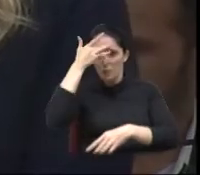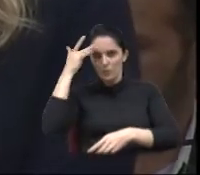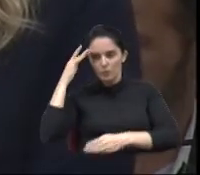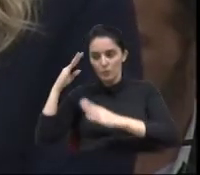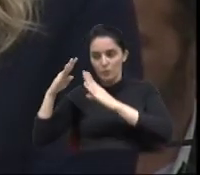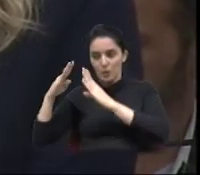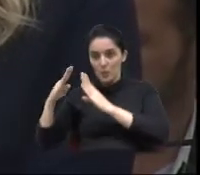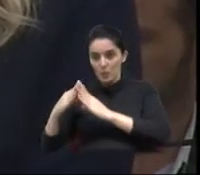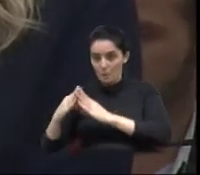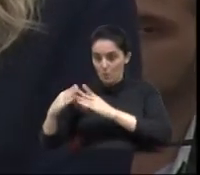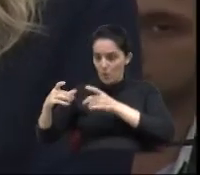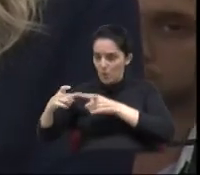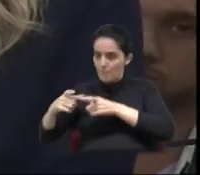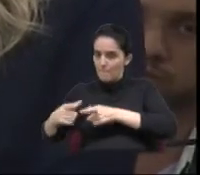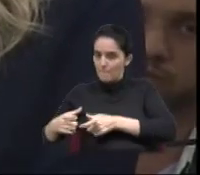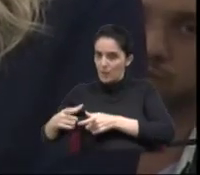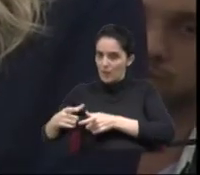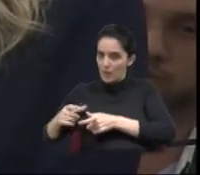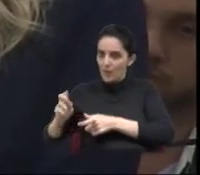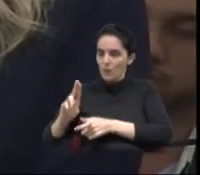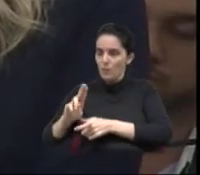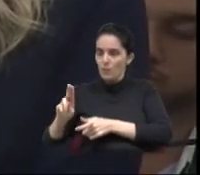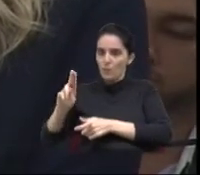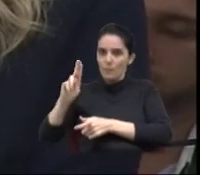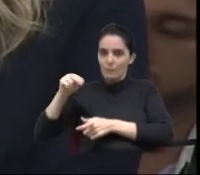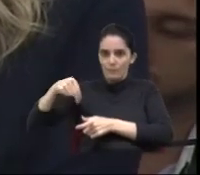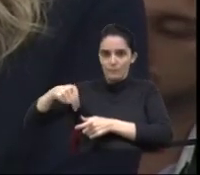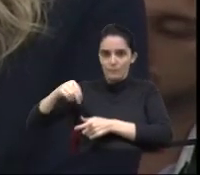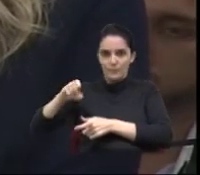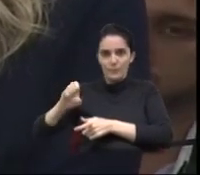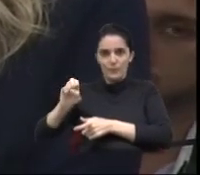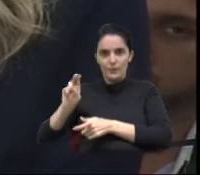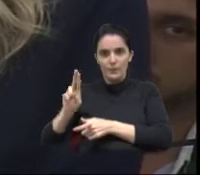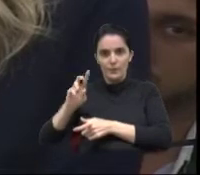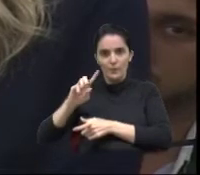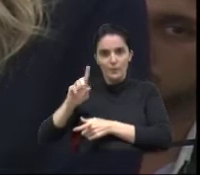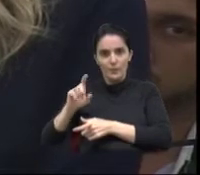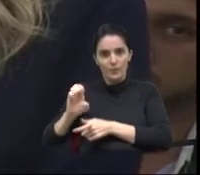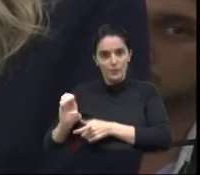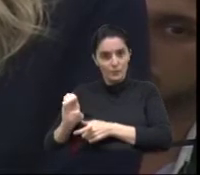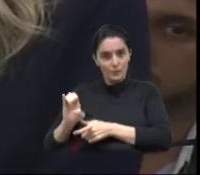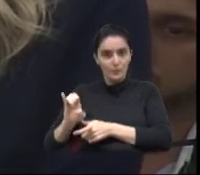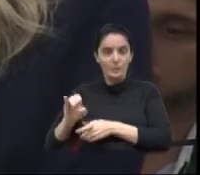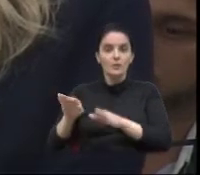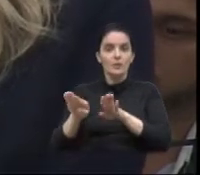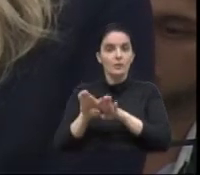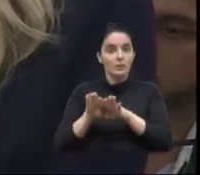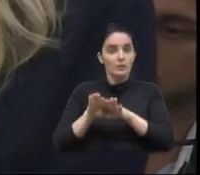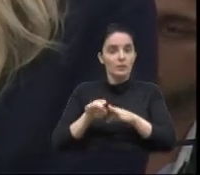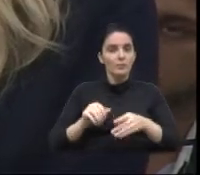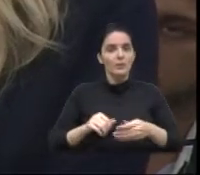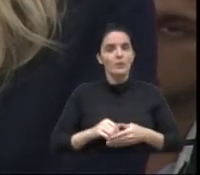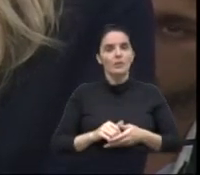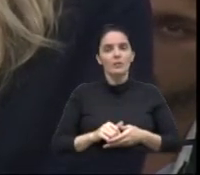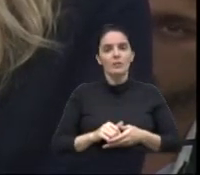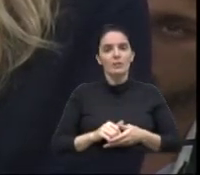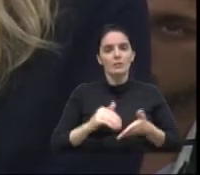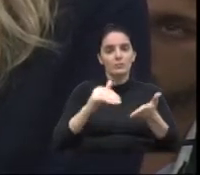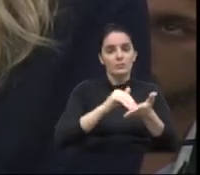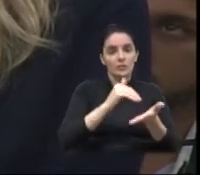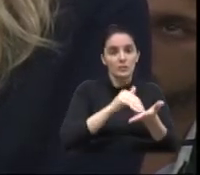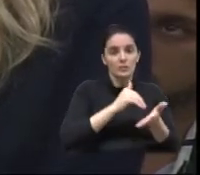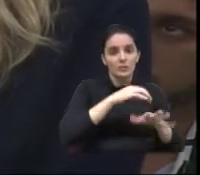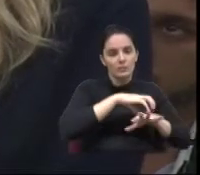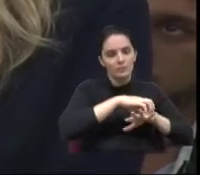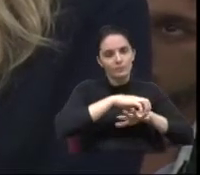dona Neuzi, e com o diretor da Secretaria de Mobilidade Urbana. E ali